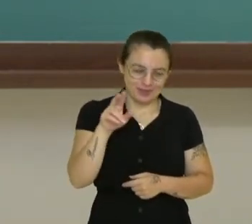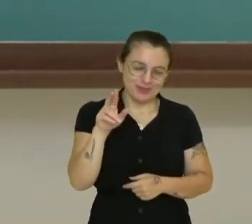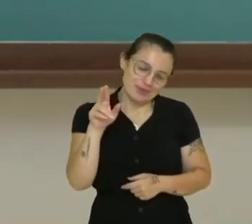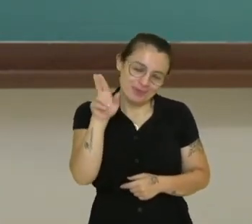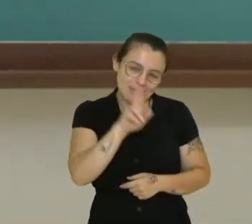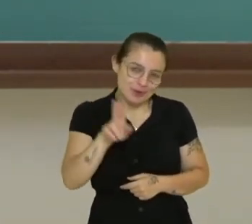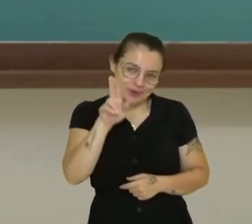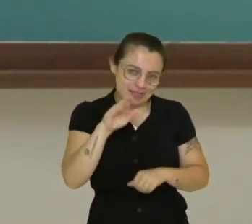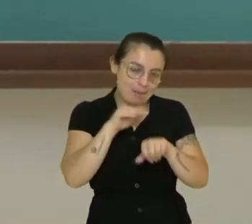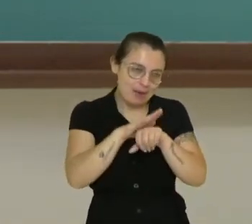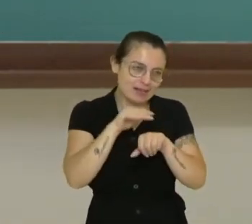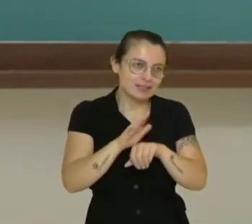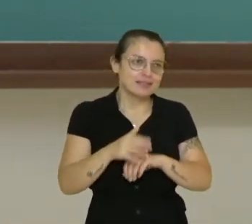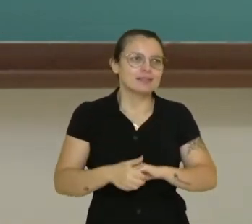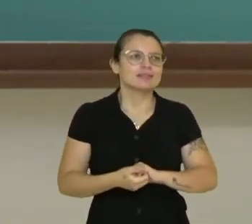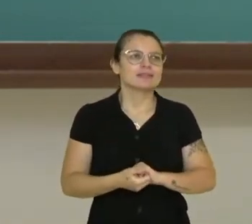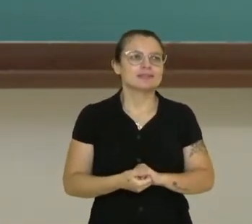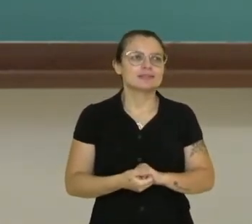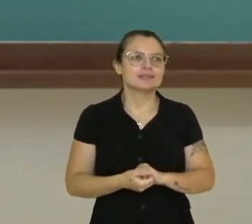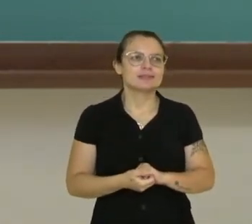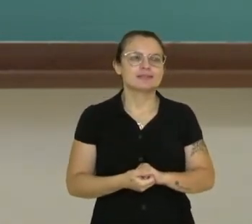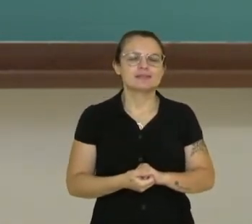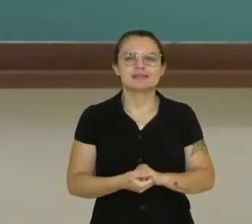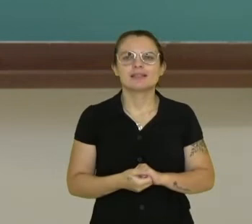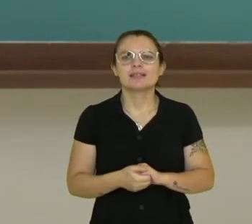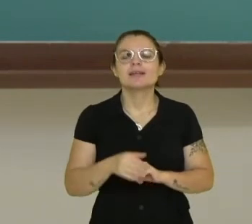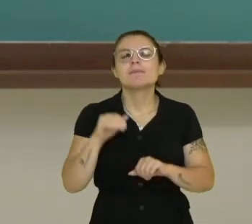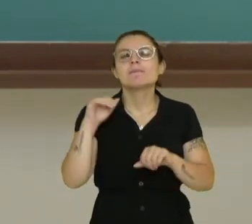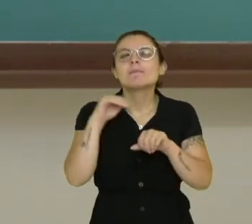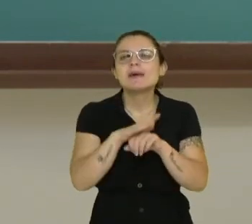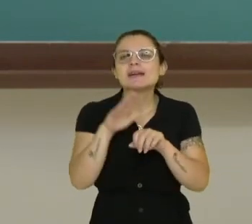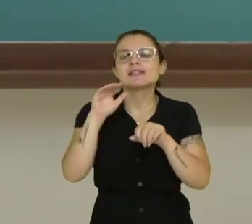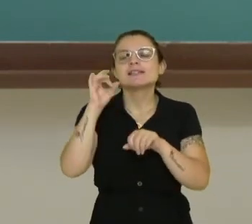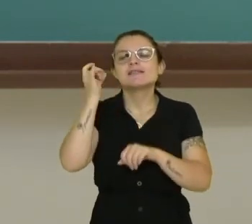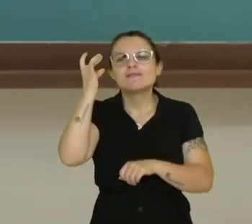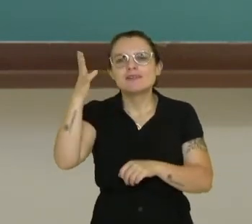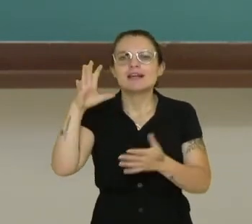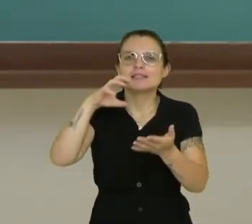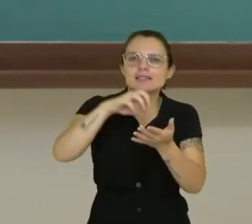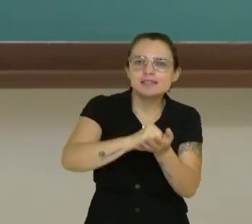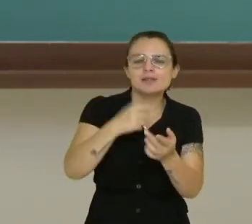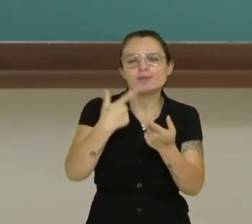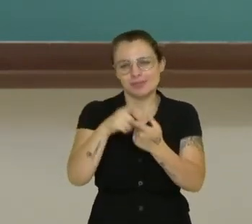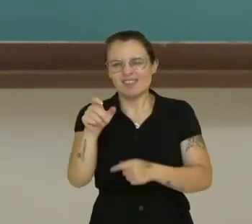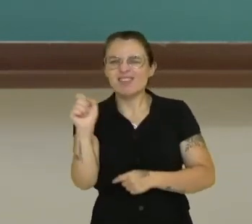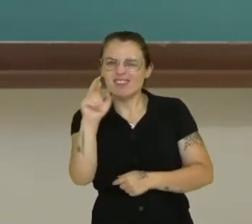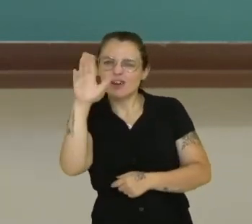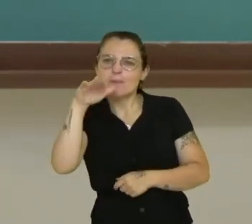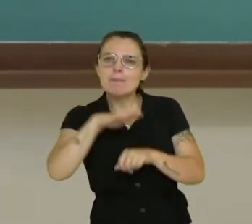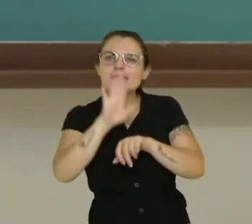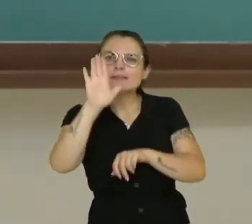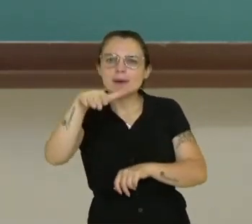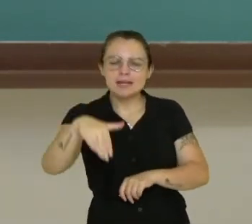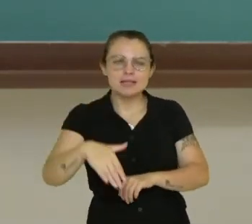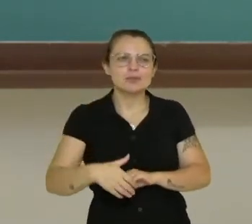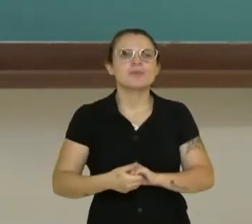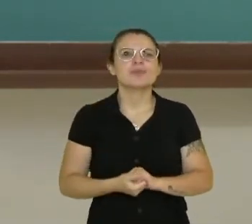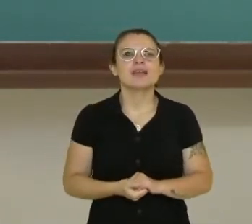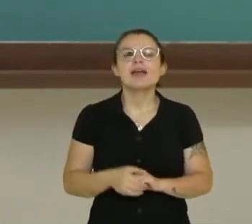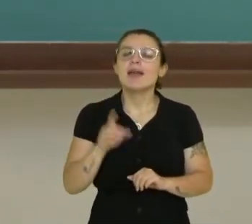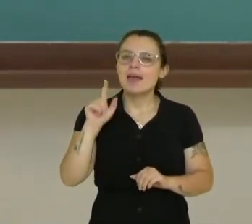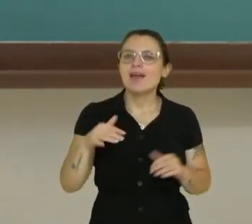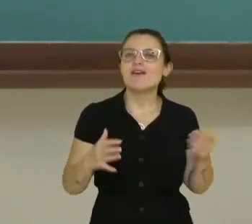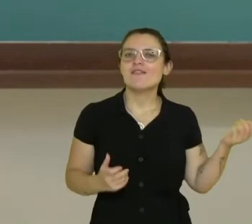violão, talvez de mais fácil acesso pelo seu preço, pelo seu valor, talvez seja mais fácil adquirir,